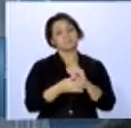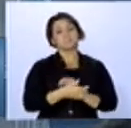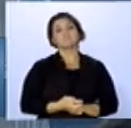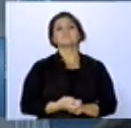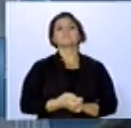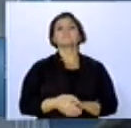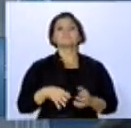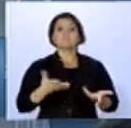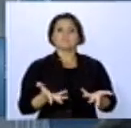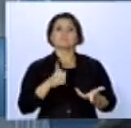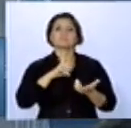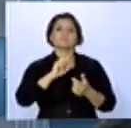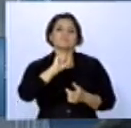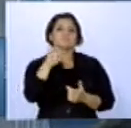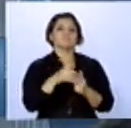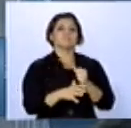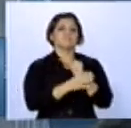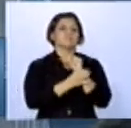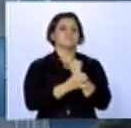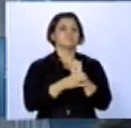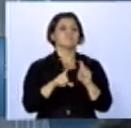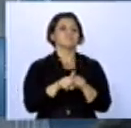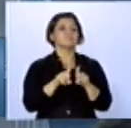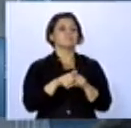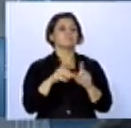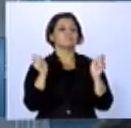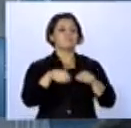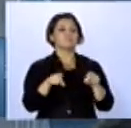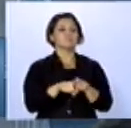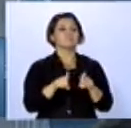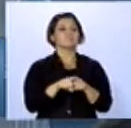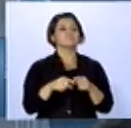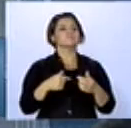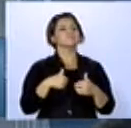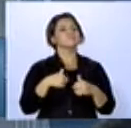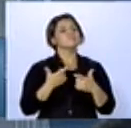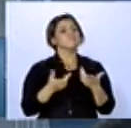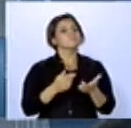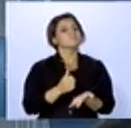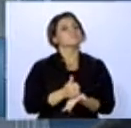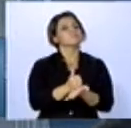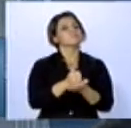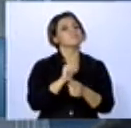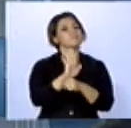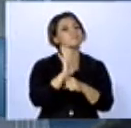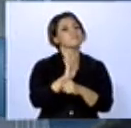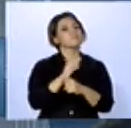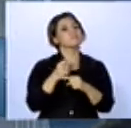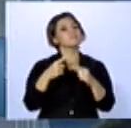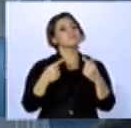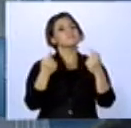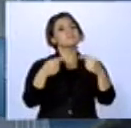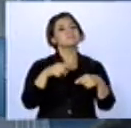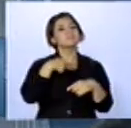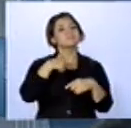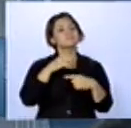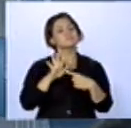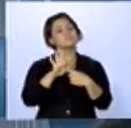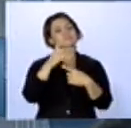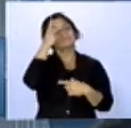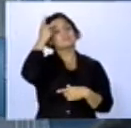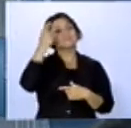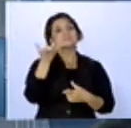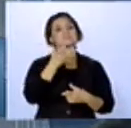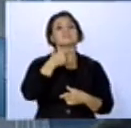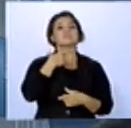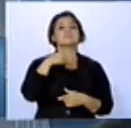visam garantir a competitividade competitividade mínima do sistema e ao mesmo tempo garantia liberdade de expressão